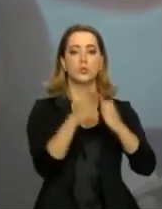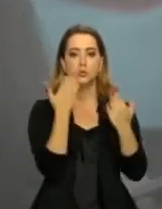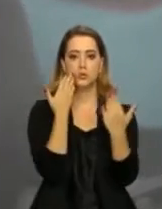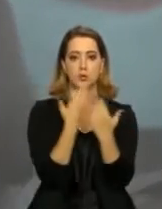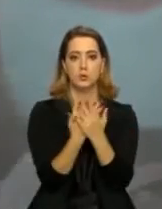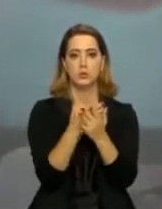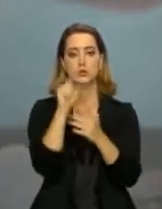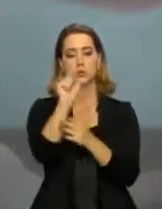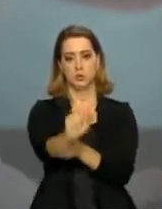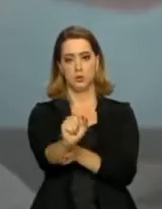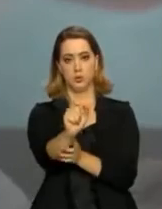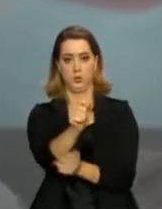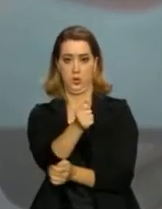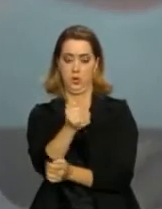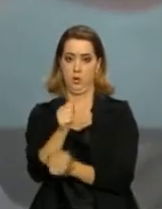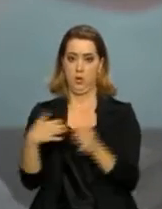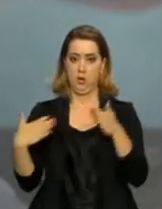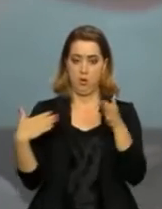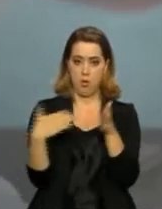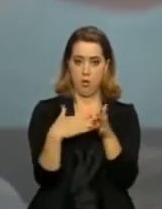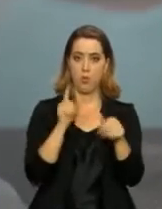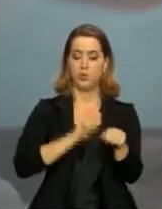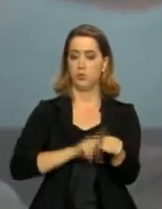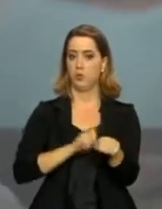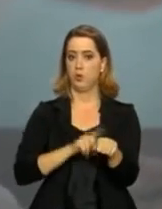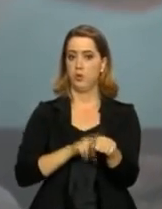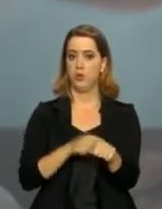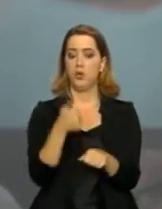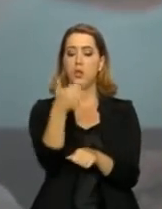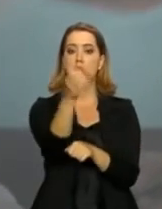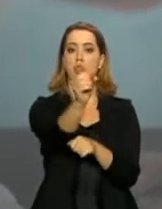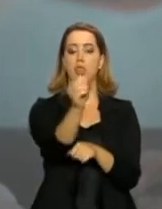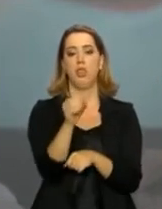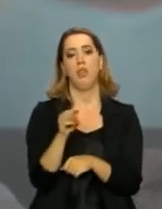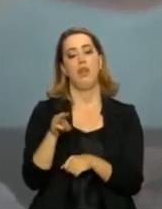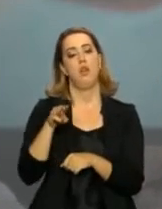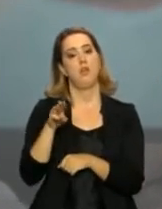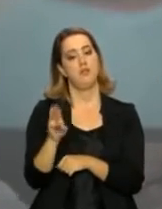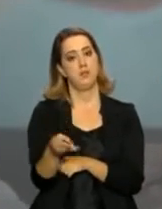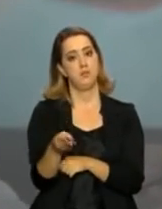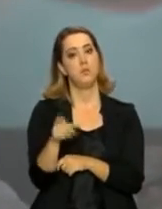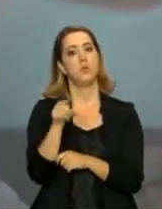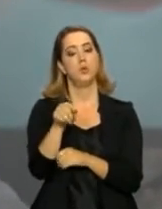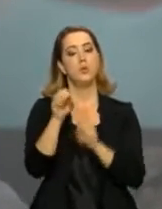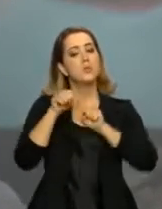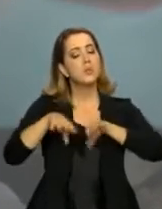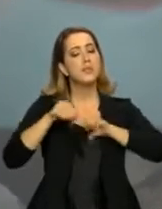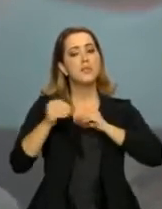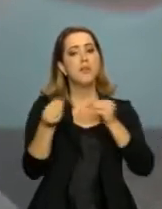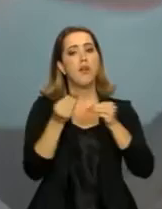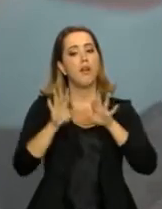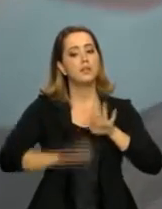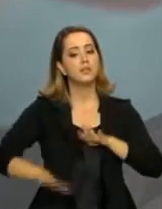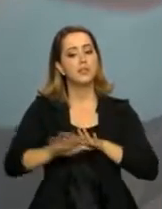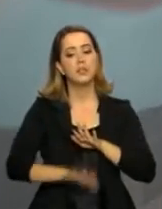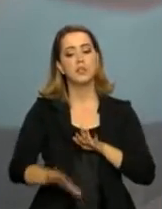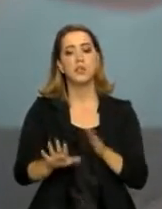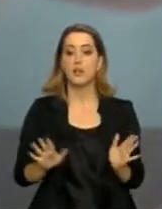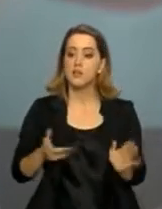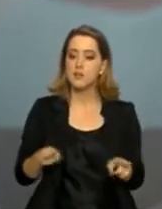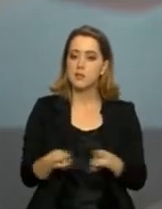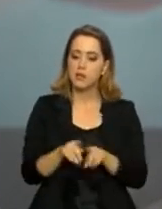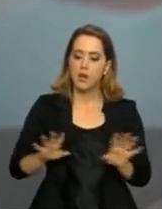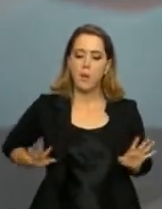na última aula da sexta-feira de cada período, tirem 10 minutos para orientar as crianças sobre e motivar